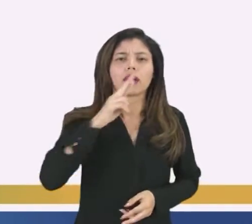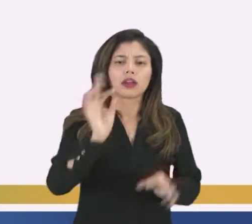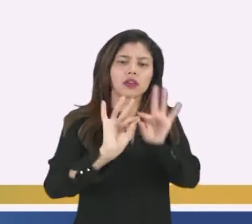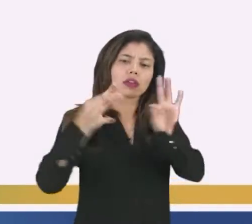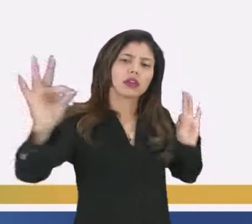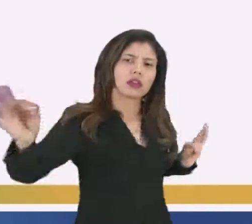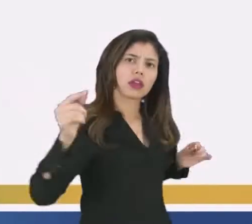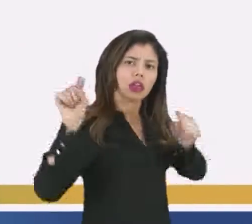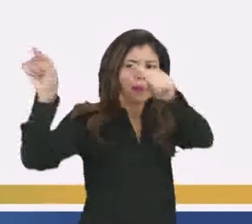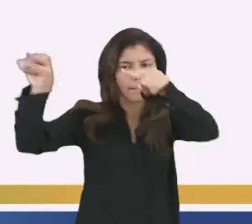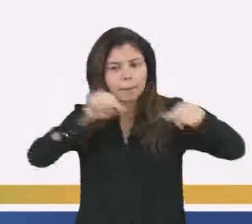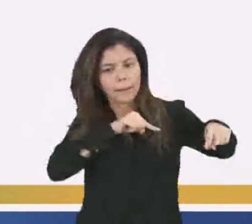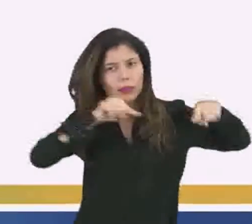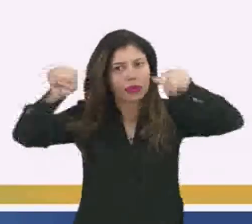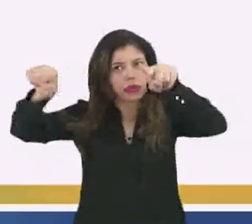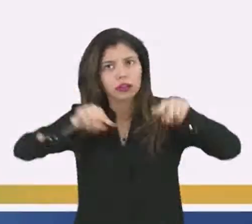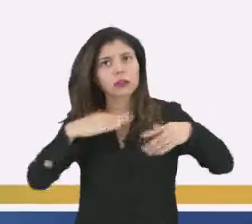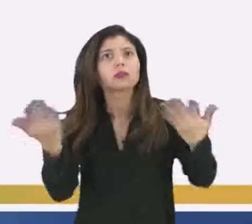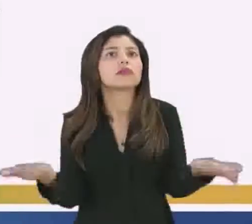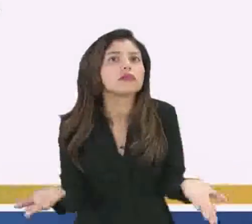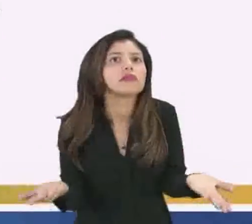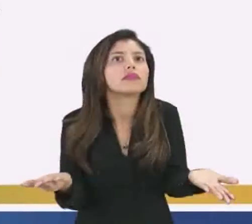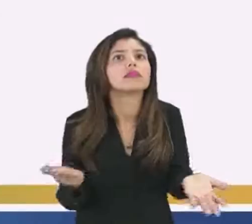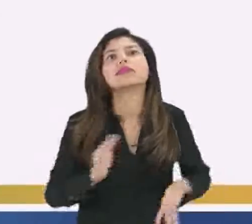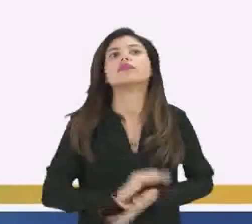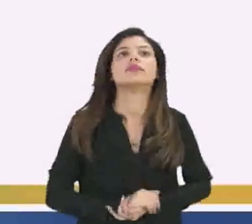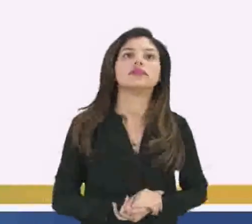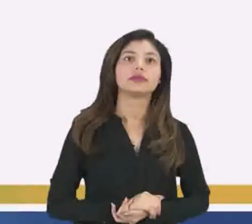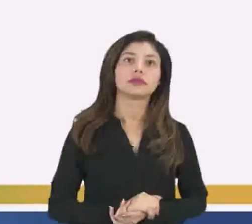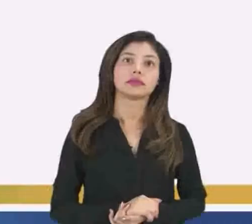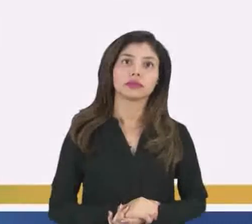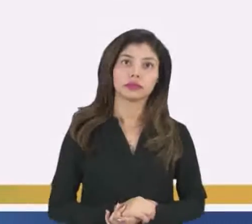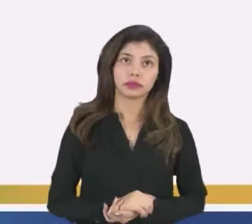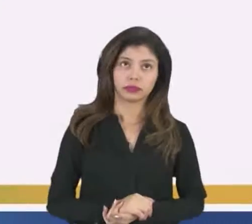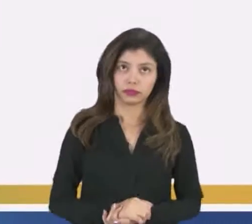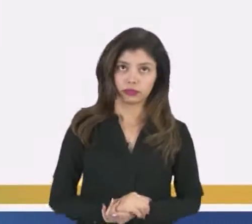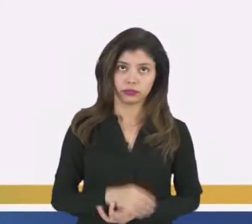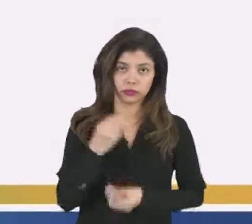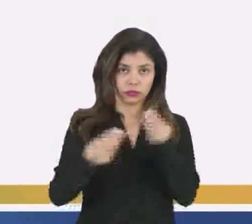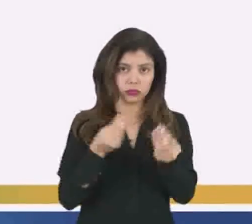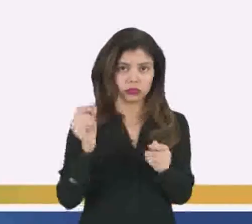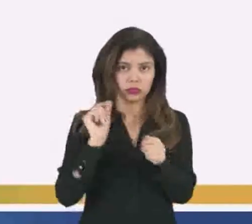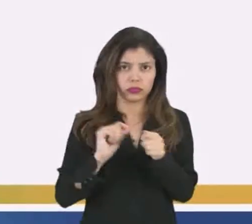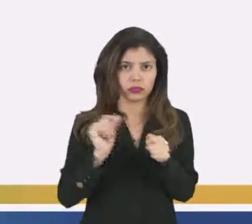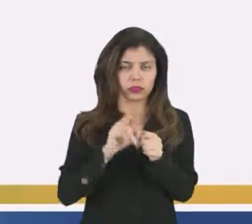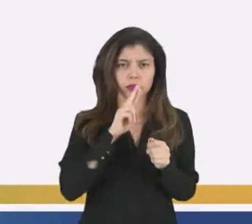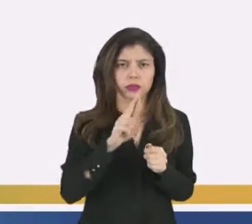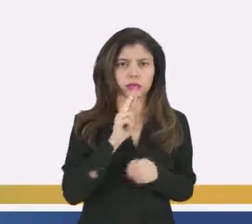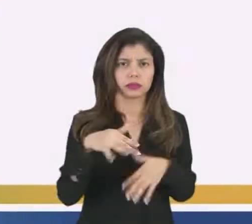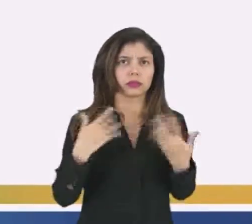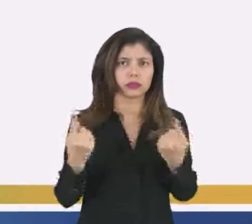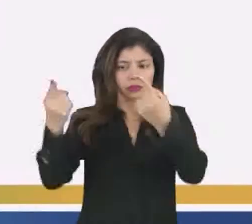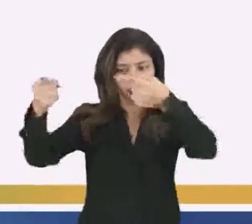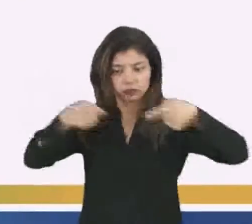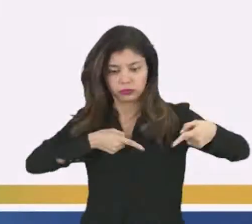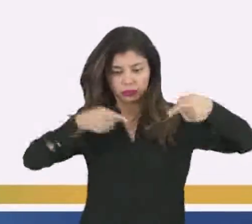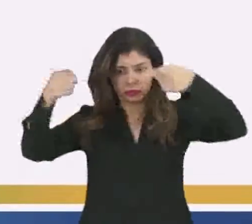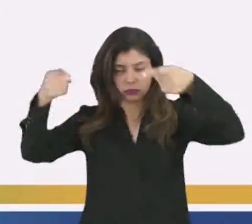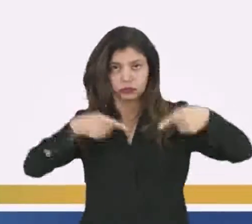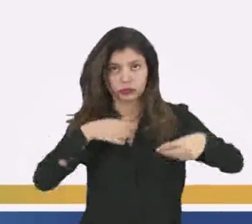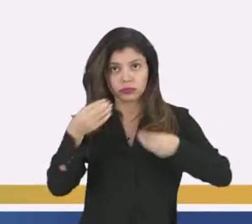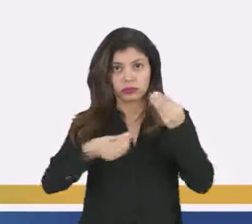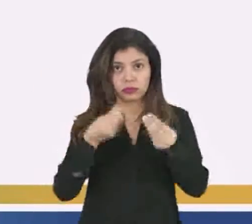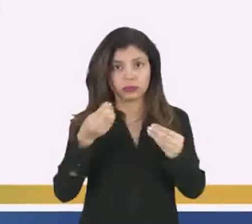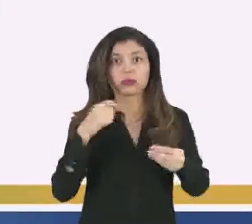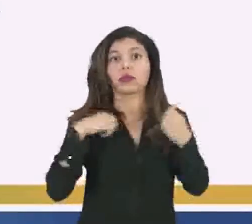distância entre duas retas paralelas? Aqui, ó. Como é que eu faço para calcular a distância entre elas? Então,